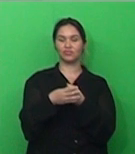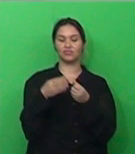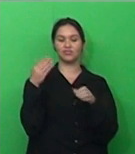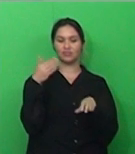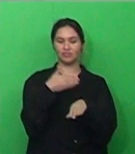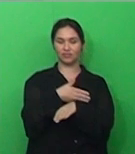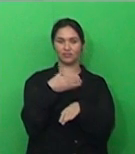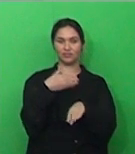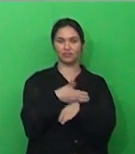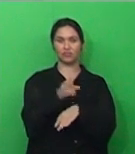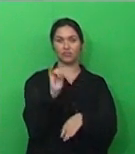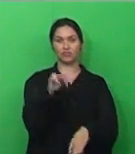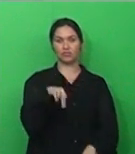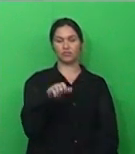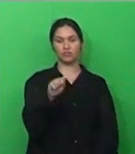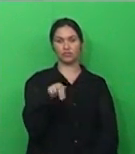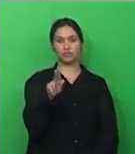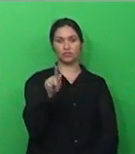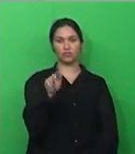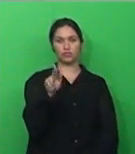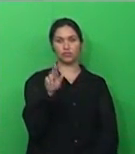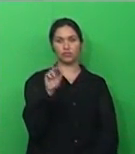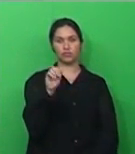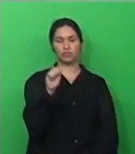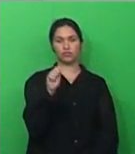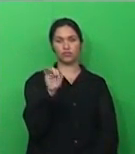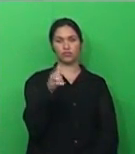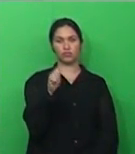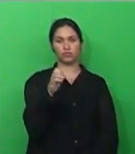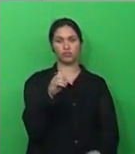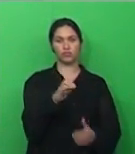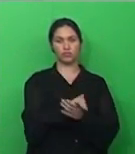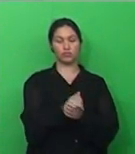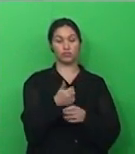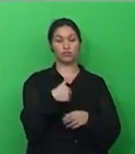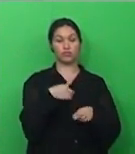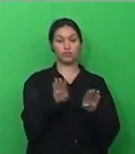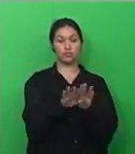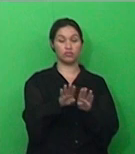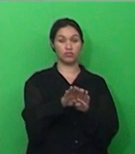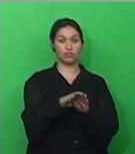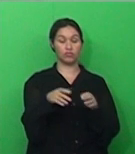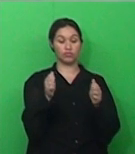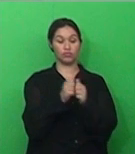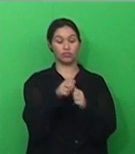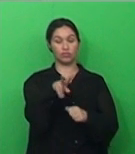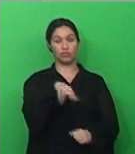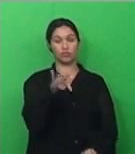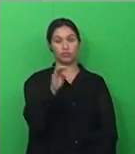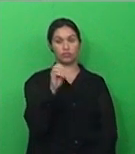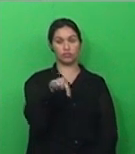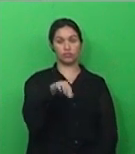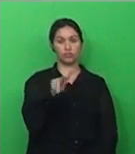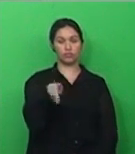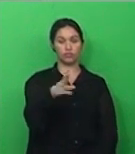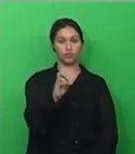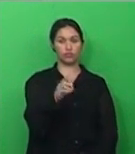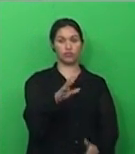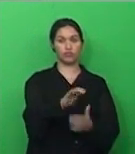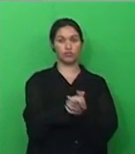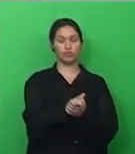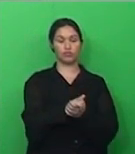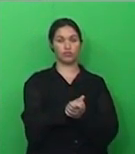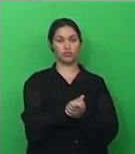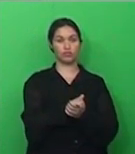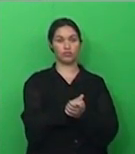sabe, também concordo com o vereador Toninho, que a linha ANTA é o final do município e também